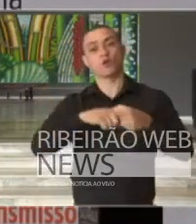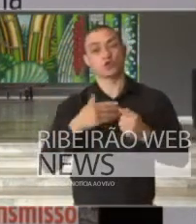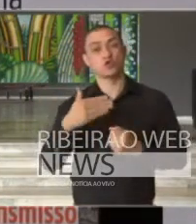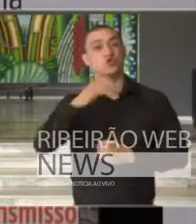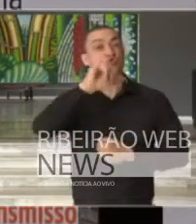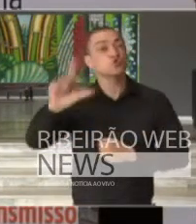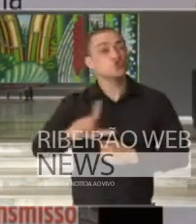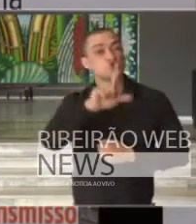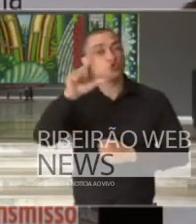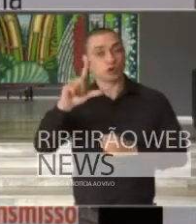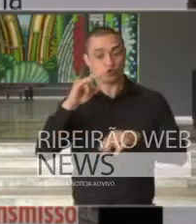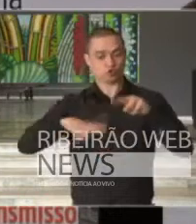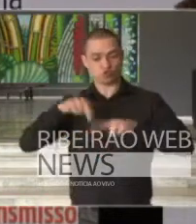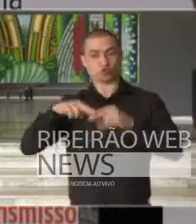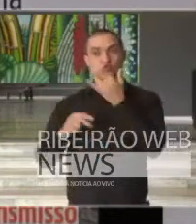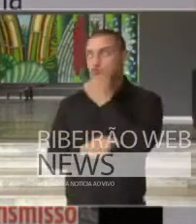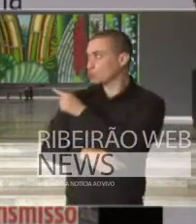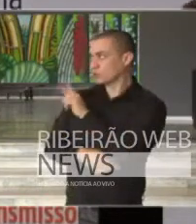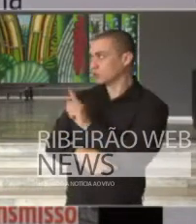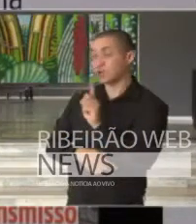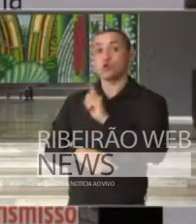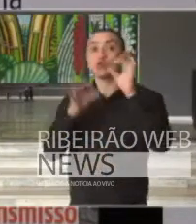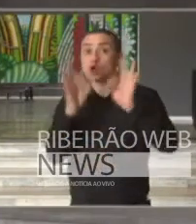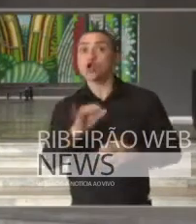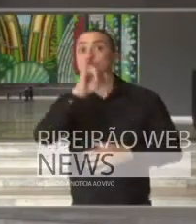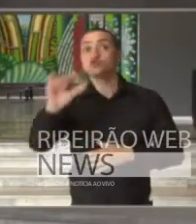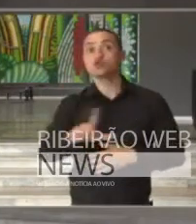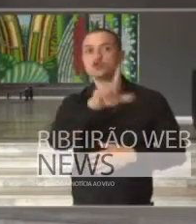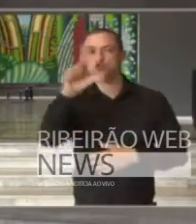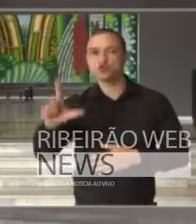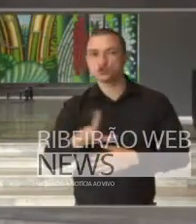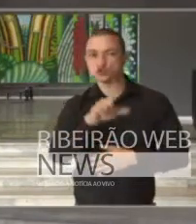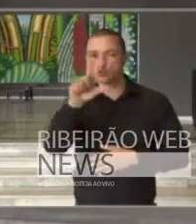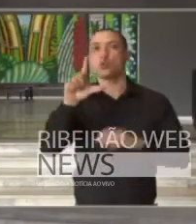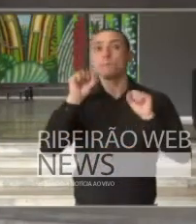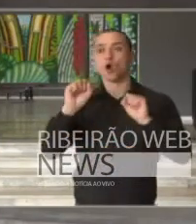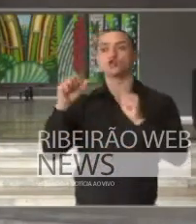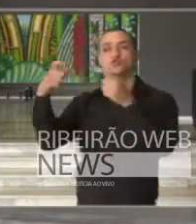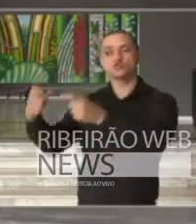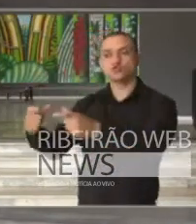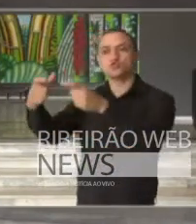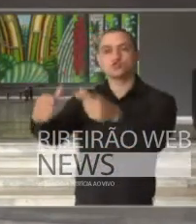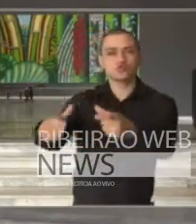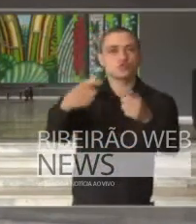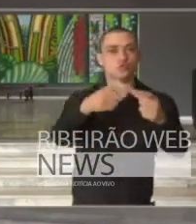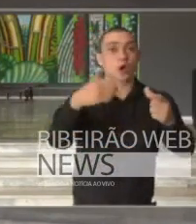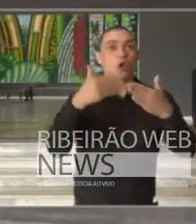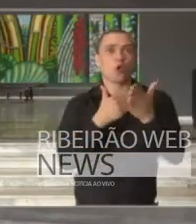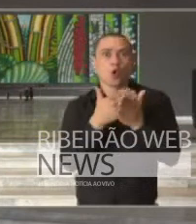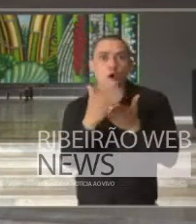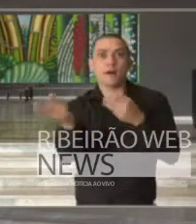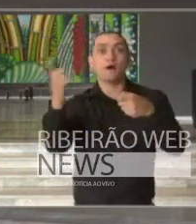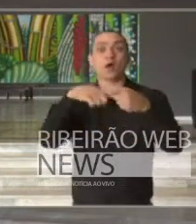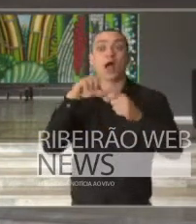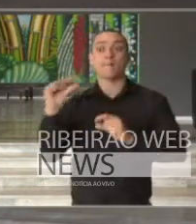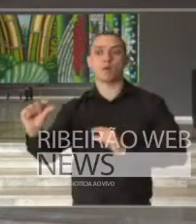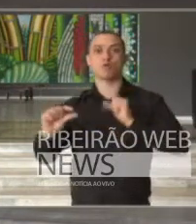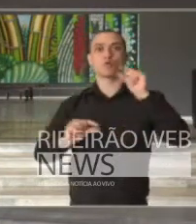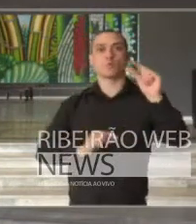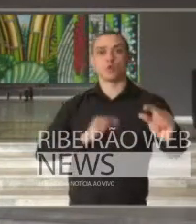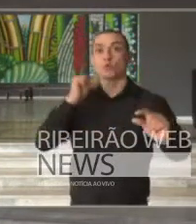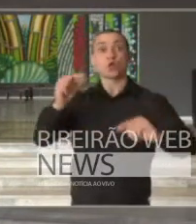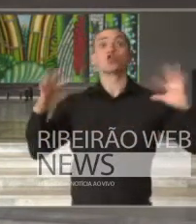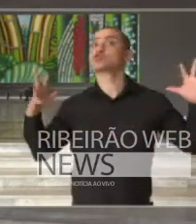julho, não é em junho, desculpa, está errado ali, em julho, serão para regiões específicas e gradual. Algo muito importante, nós